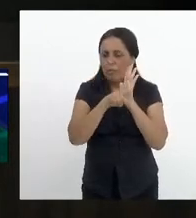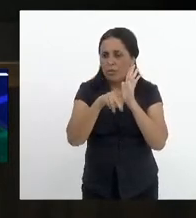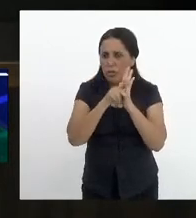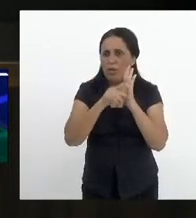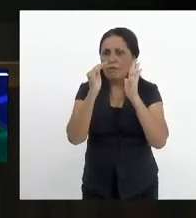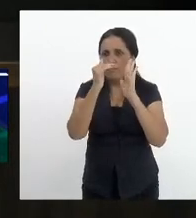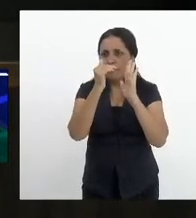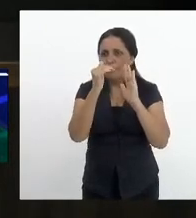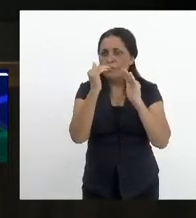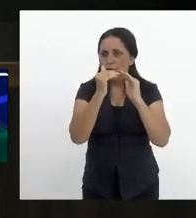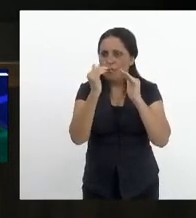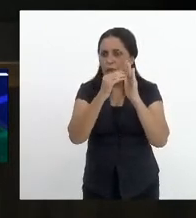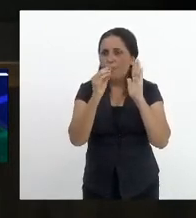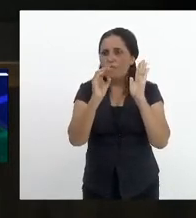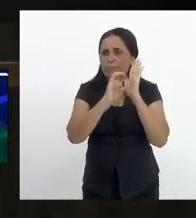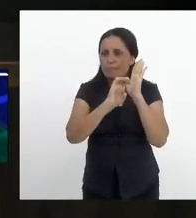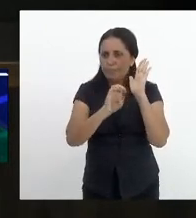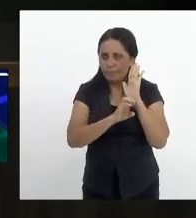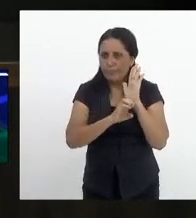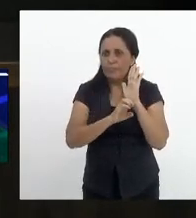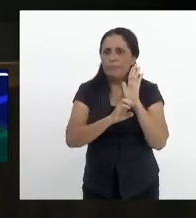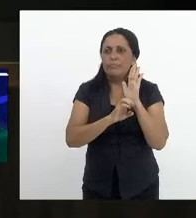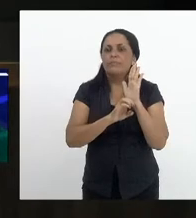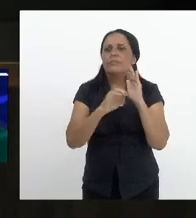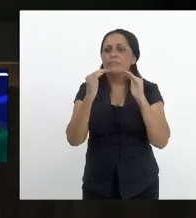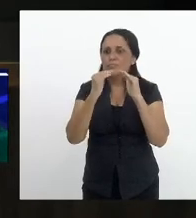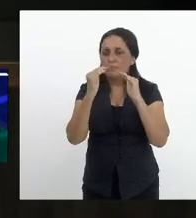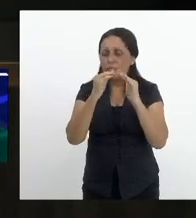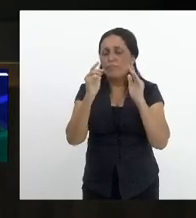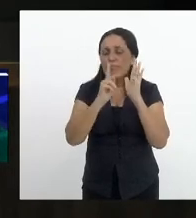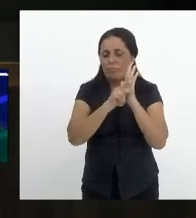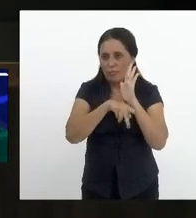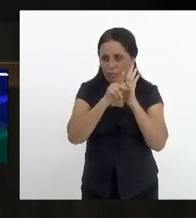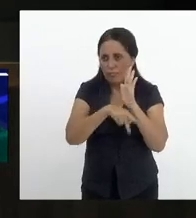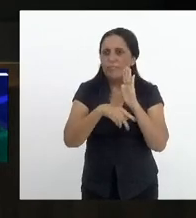Da mesa diretora, favorável ao projeto e favorável à emenda. Relatores,